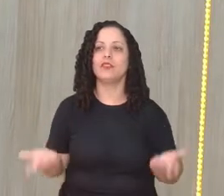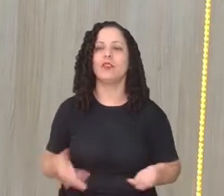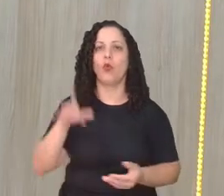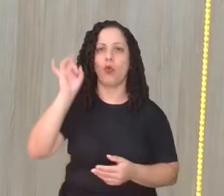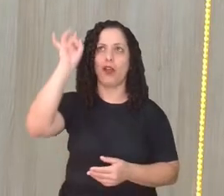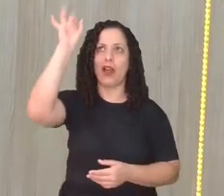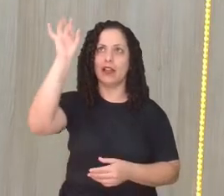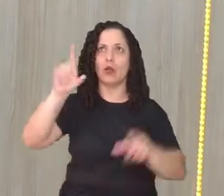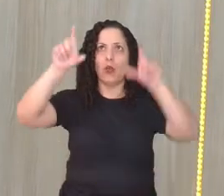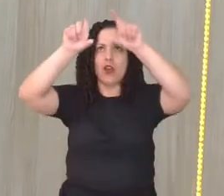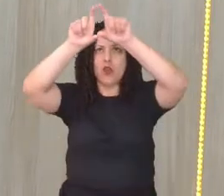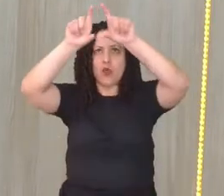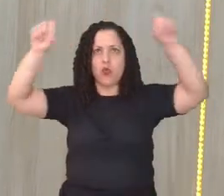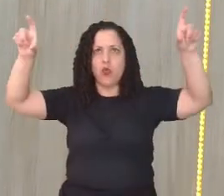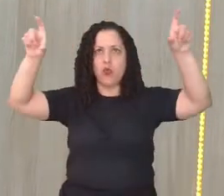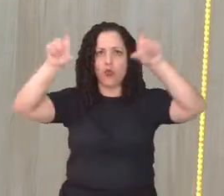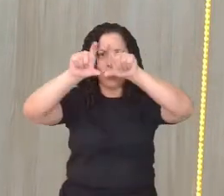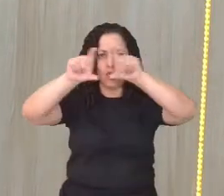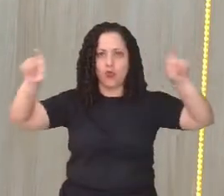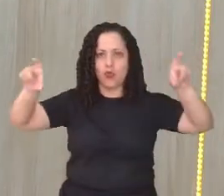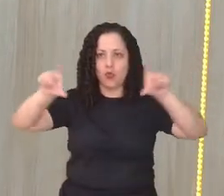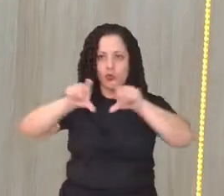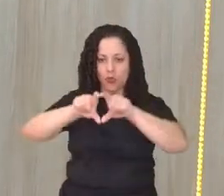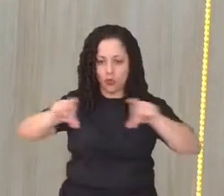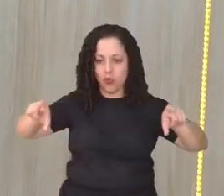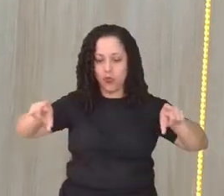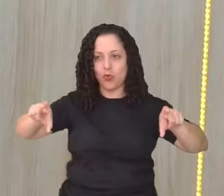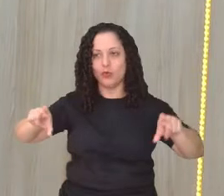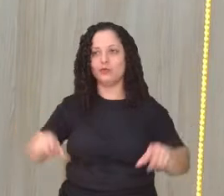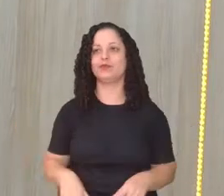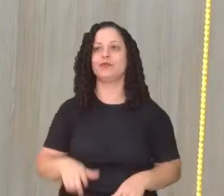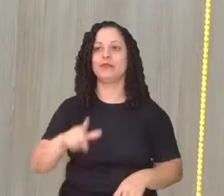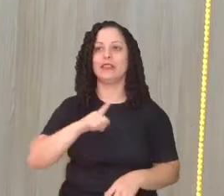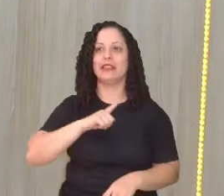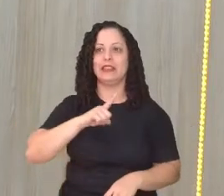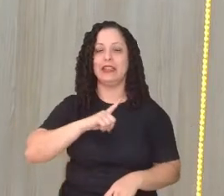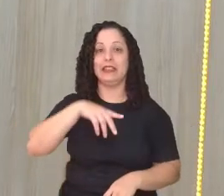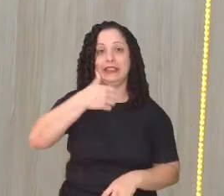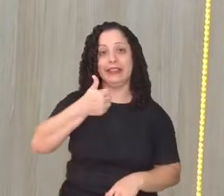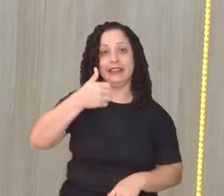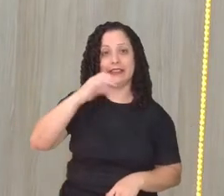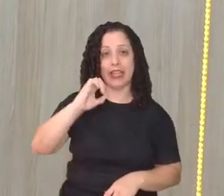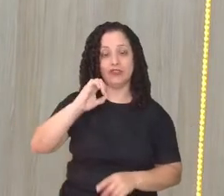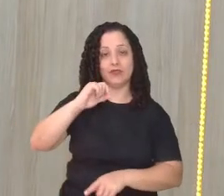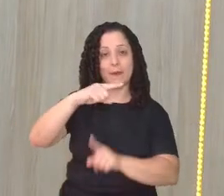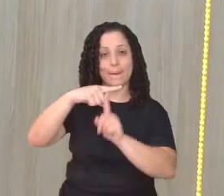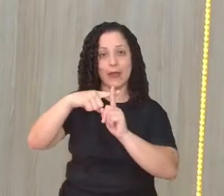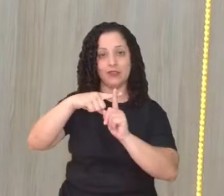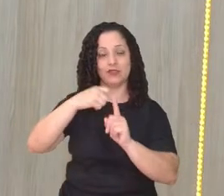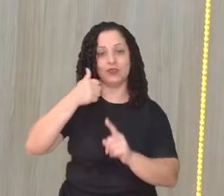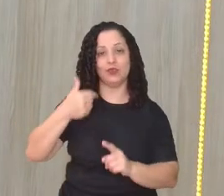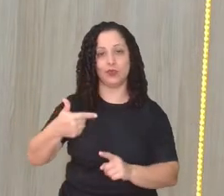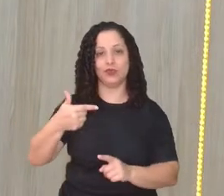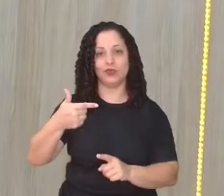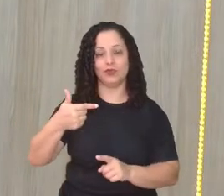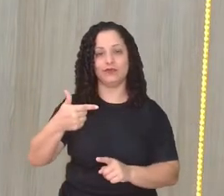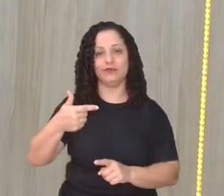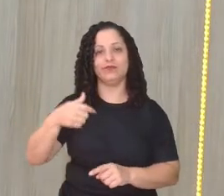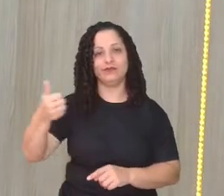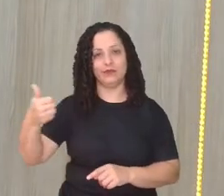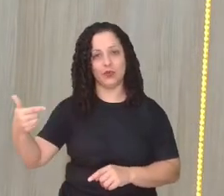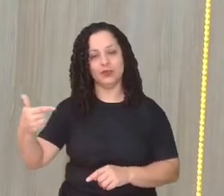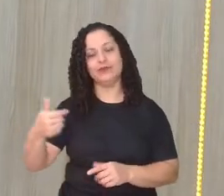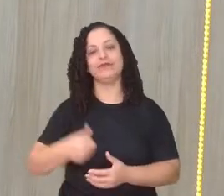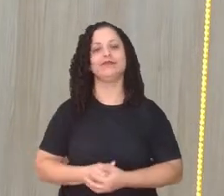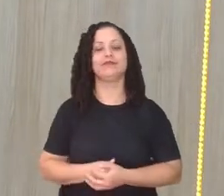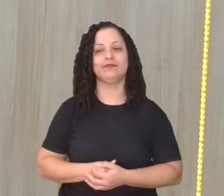que é da dezena, mais 2 unidades, que dá 12. Essas, cada uma delas. Veja,